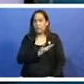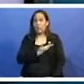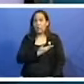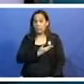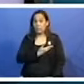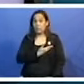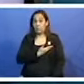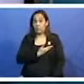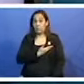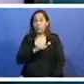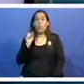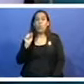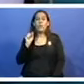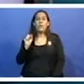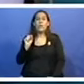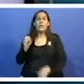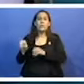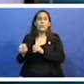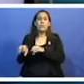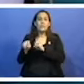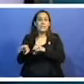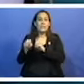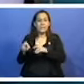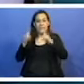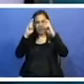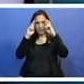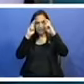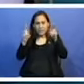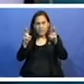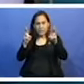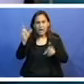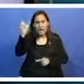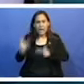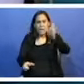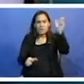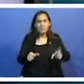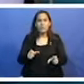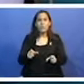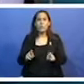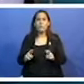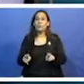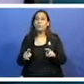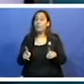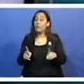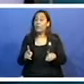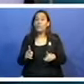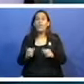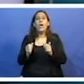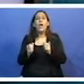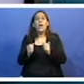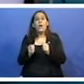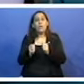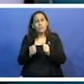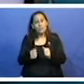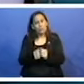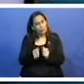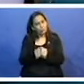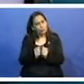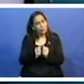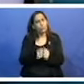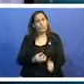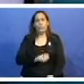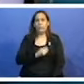nos ensinou. Respeitar as diferenças para os outros conviver. Cada um tem o direito de gostar do que